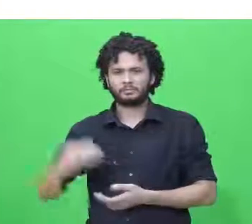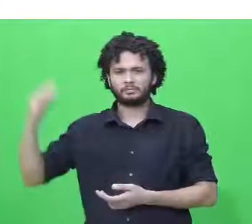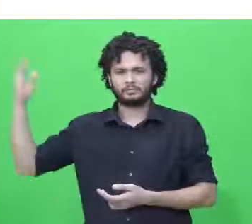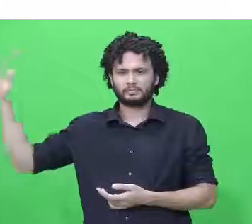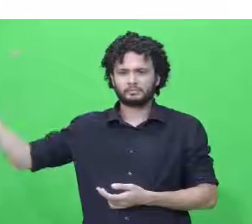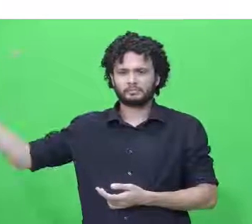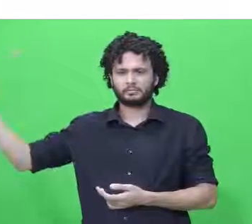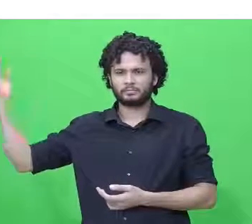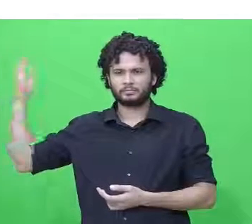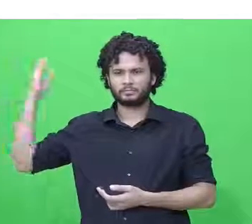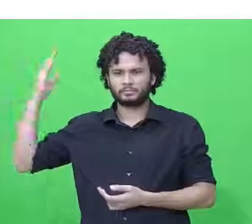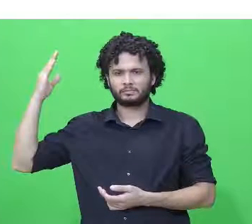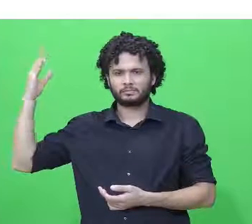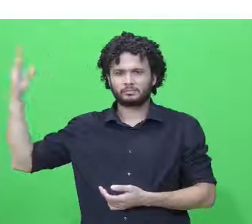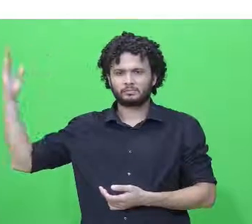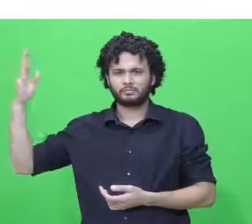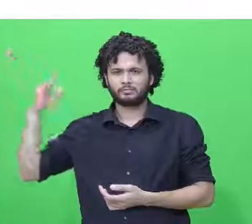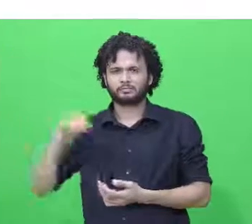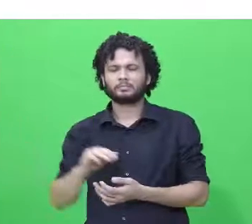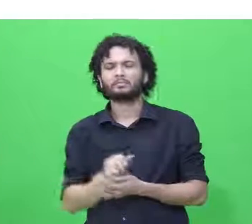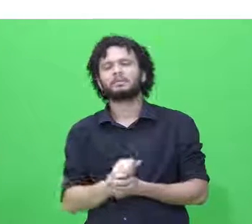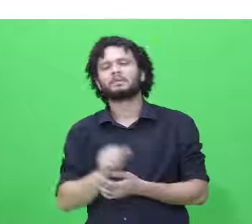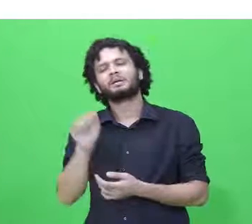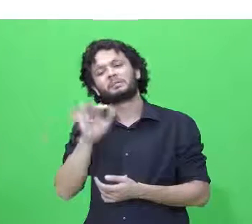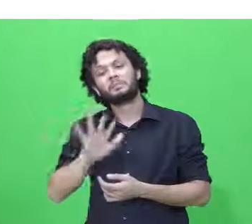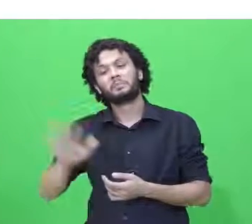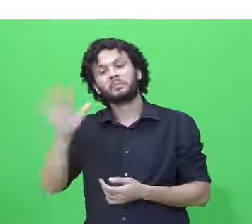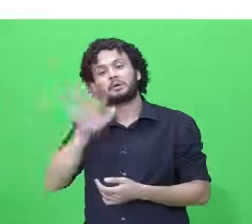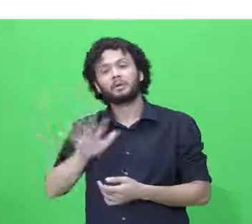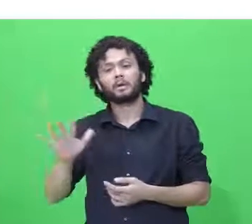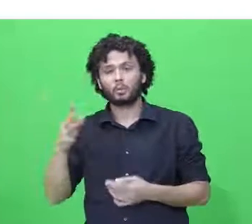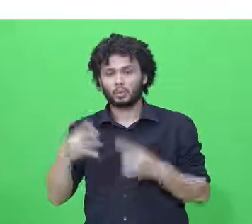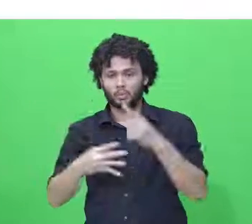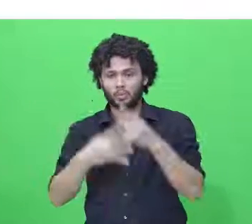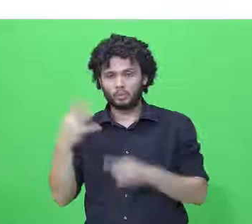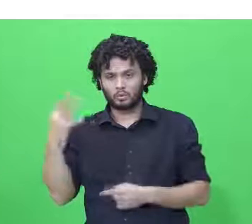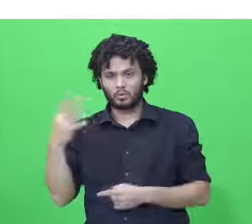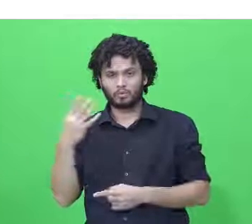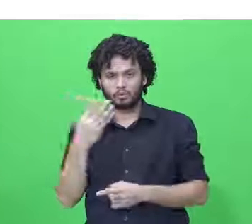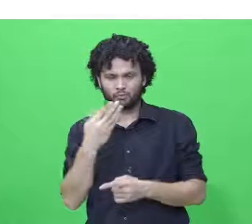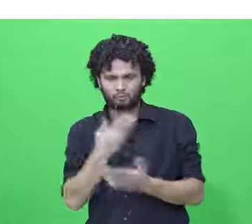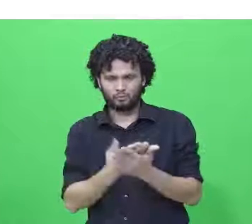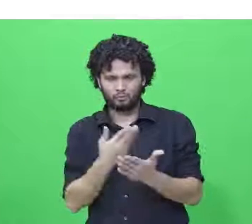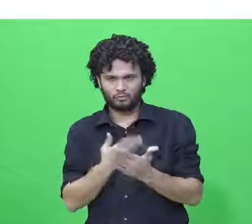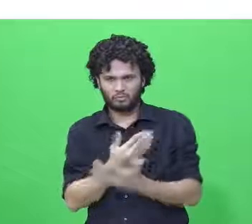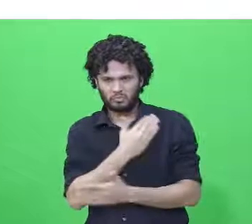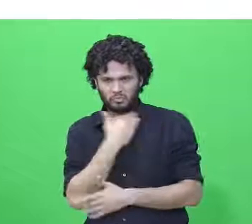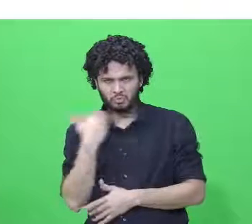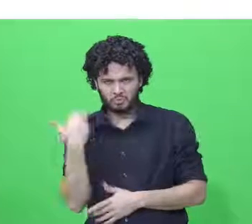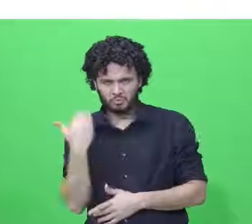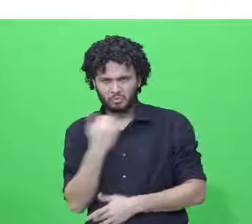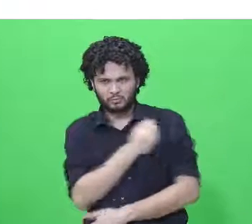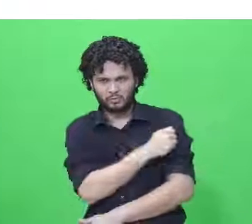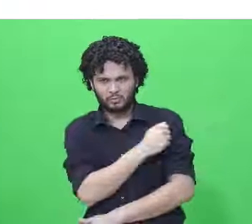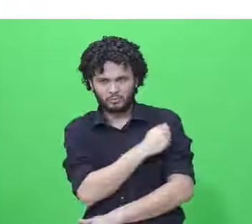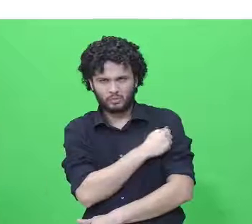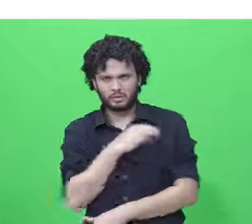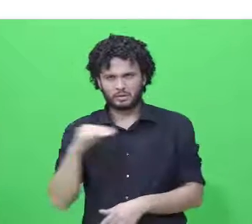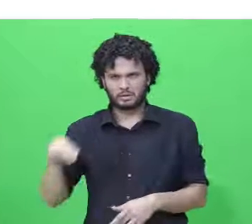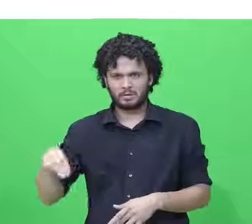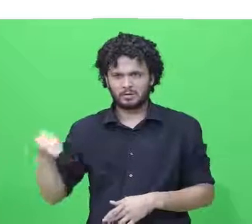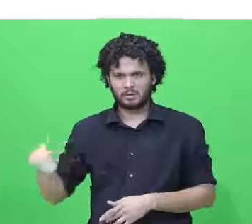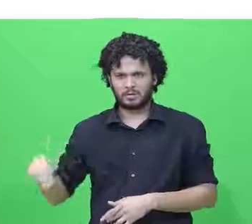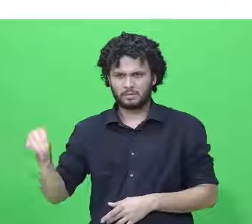Temos então aí, né, uma imagem então para vocês exatamente dos 4 estudantes que morreram nesse início, né, por isso que dão o nome